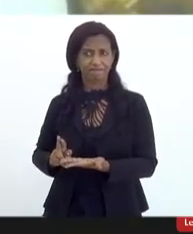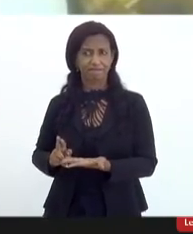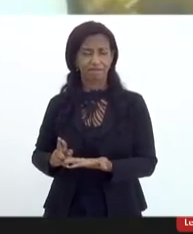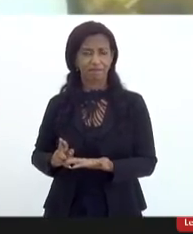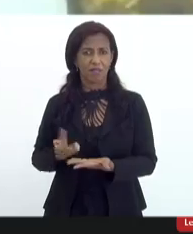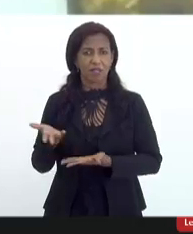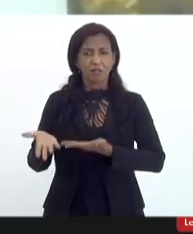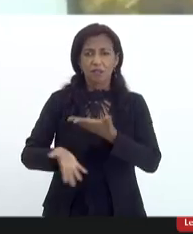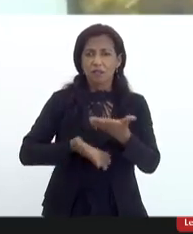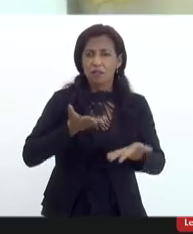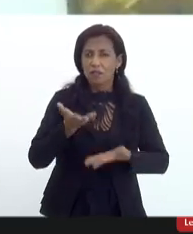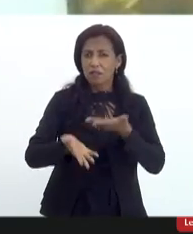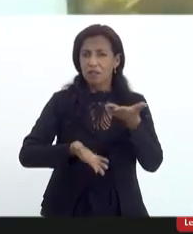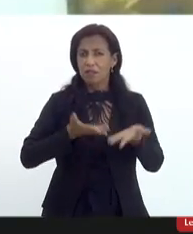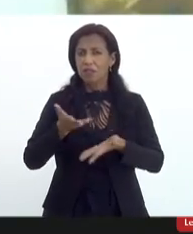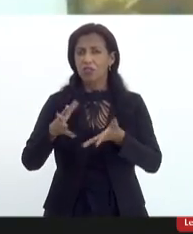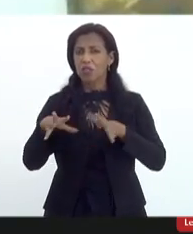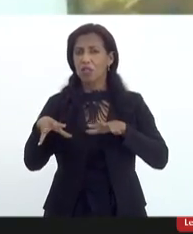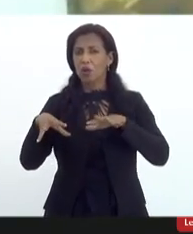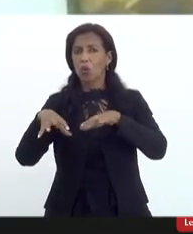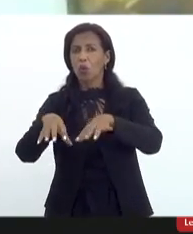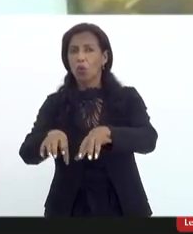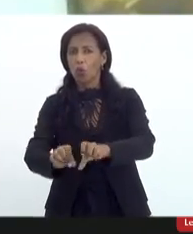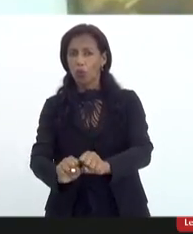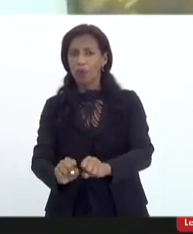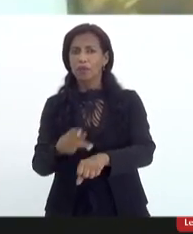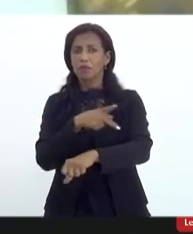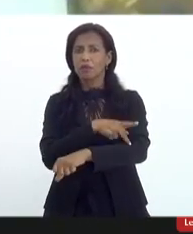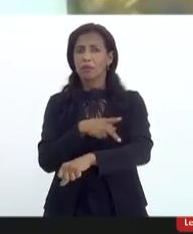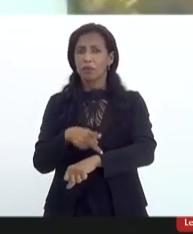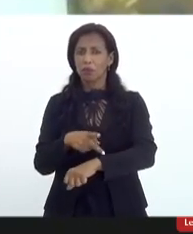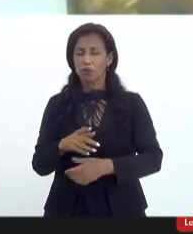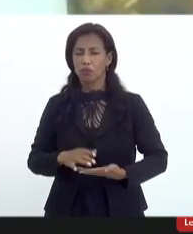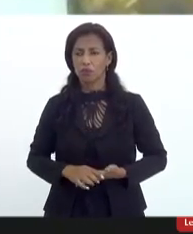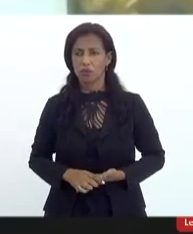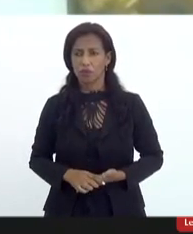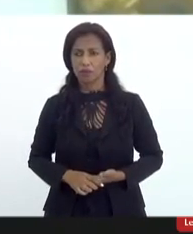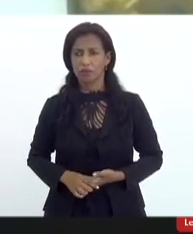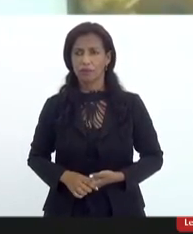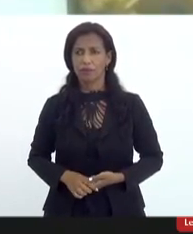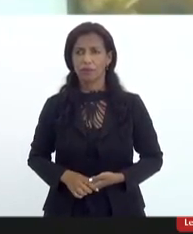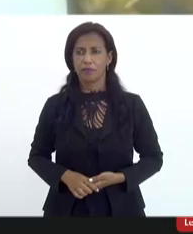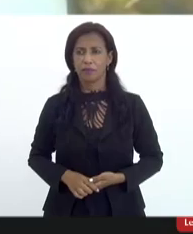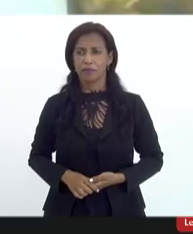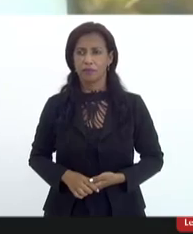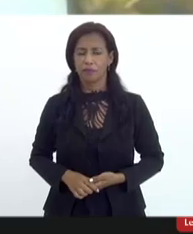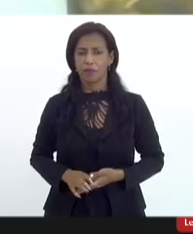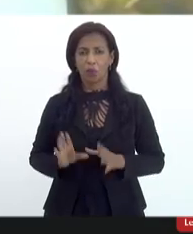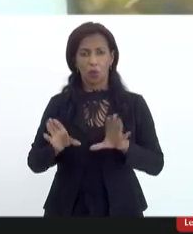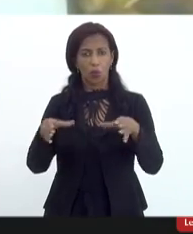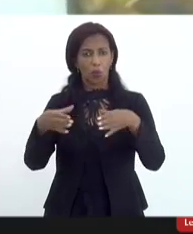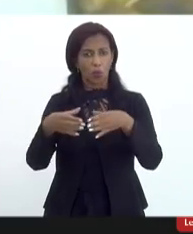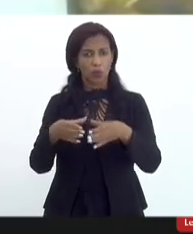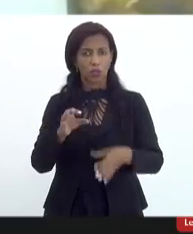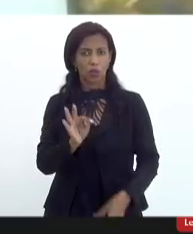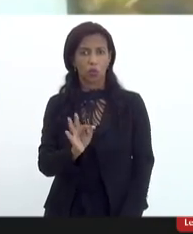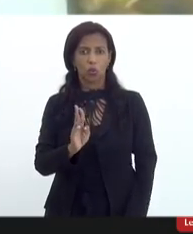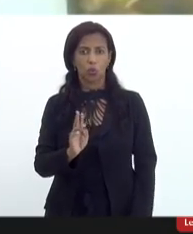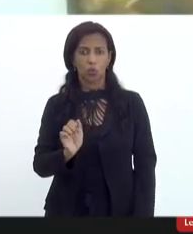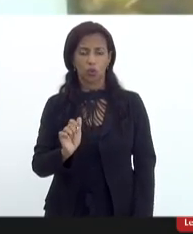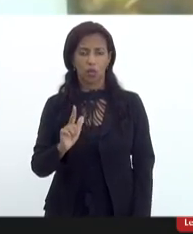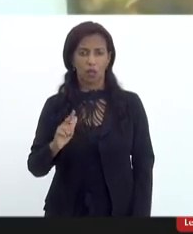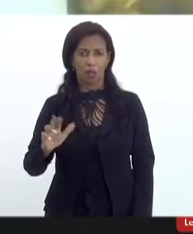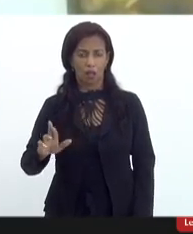se dedica na ocupação da pedagogia, dos conselhos tutelares,